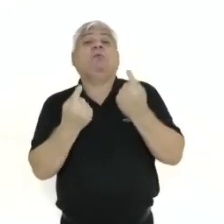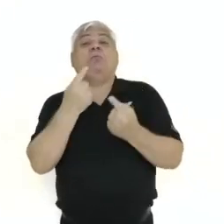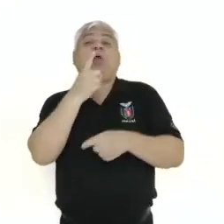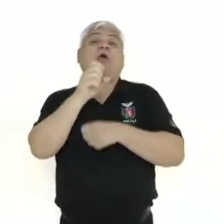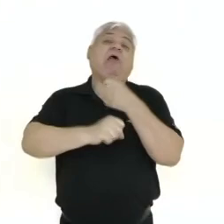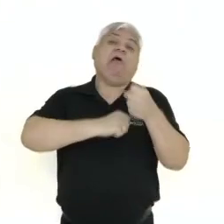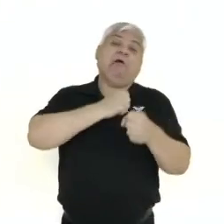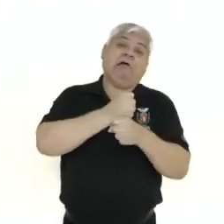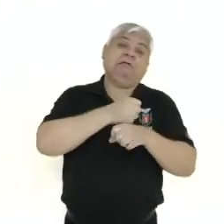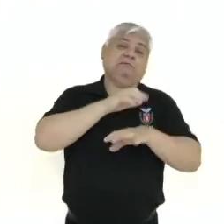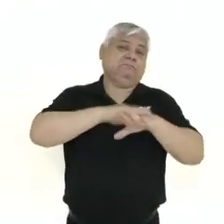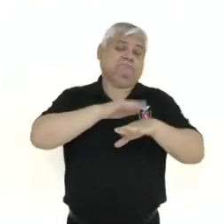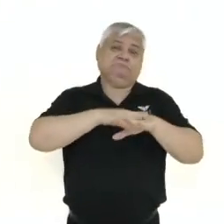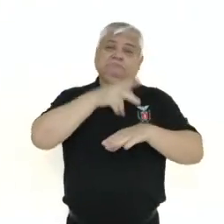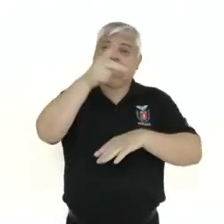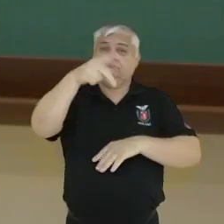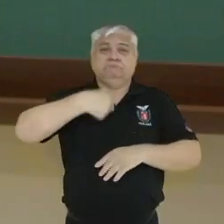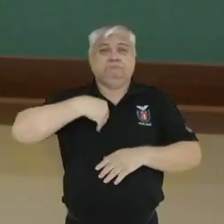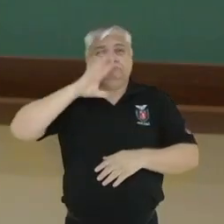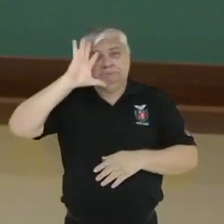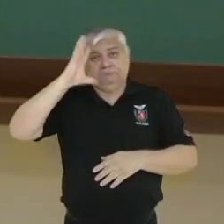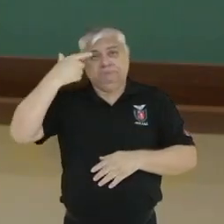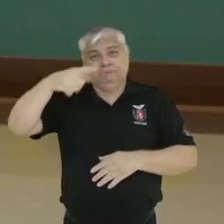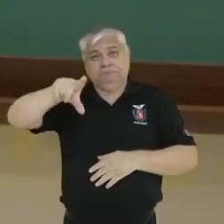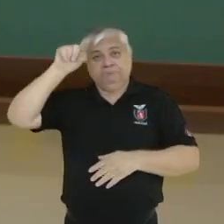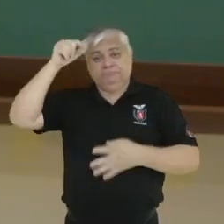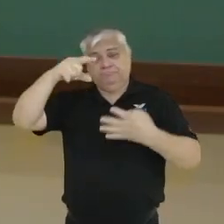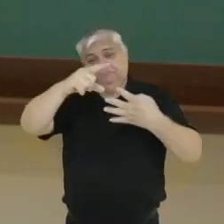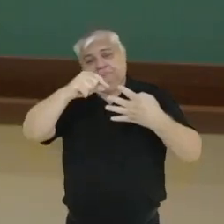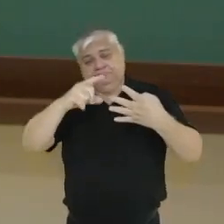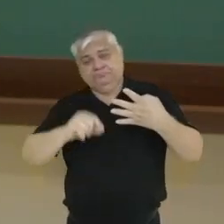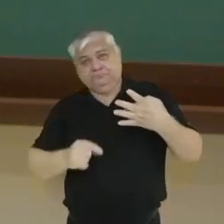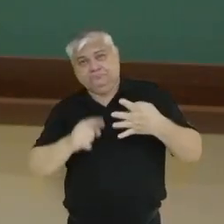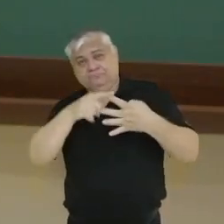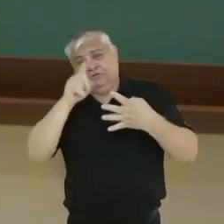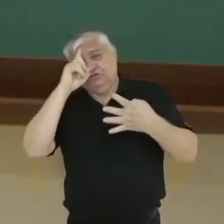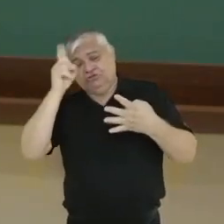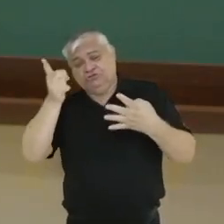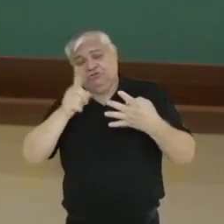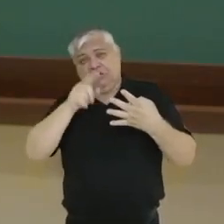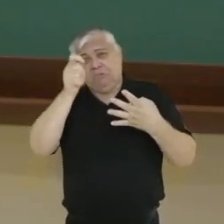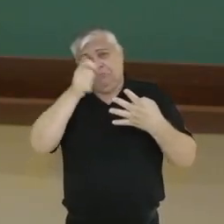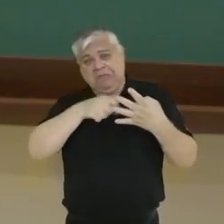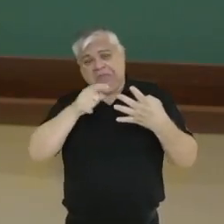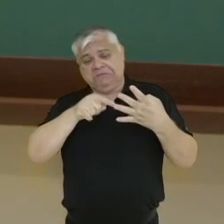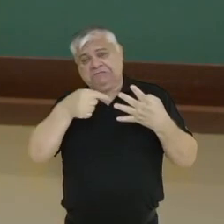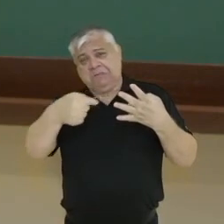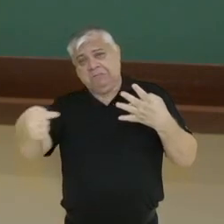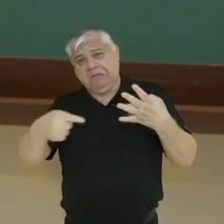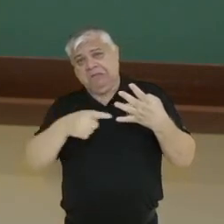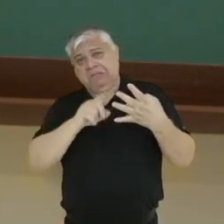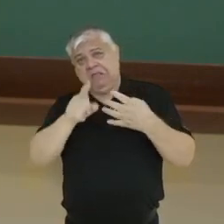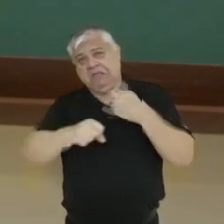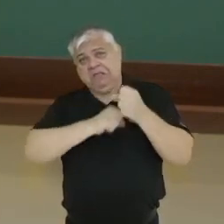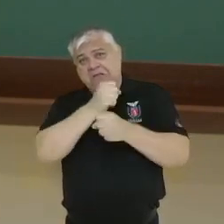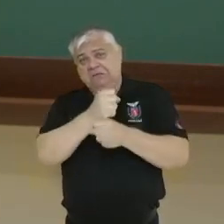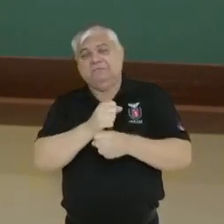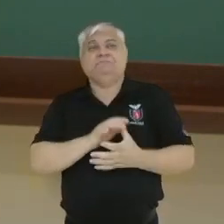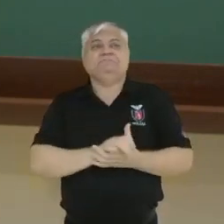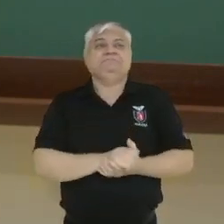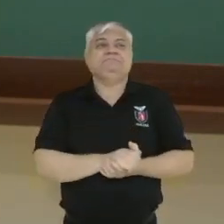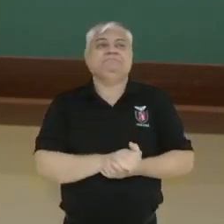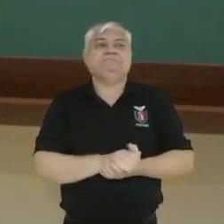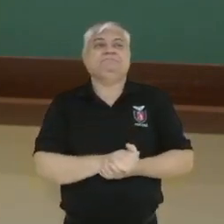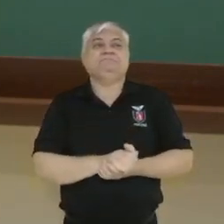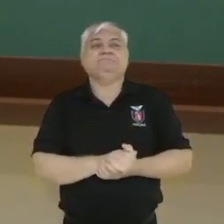depender exatamente em cima de cada um de empresa, que vai variar de negócio para negócio.